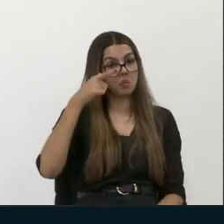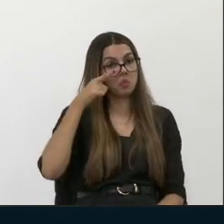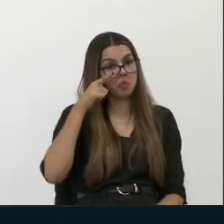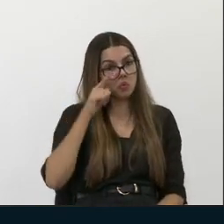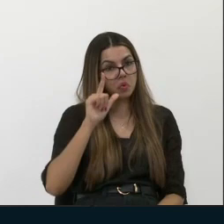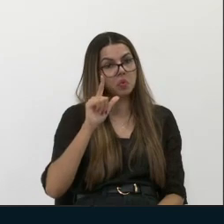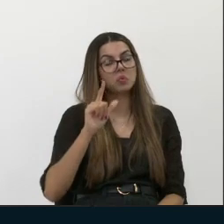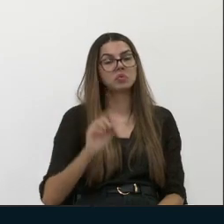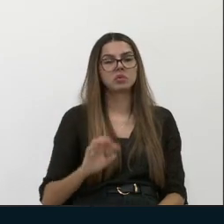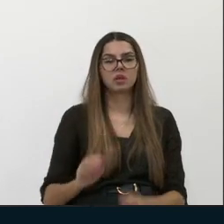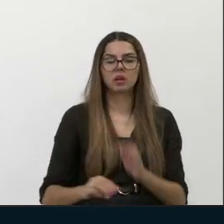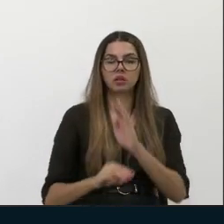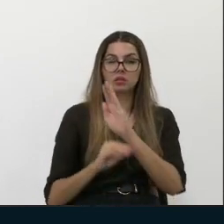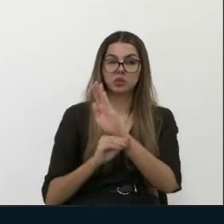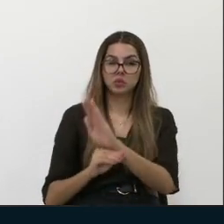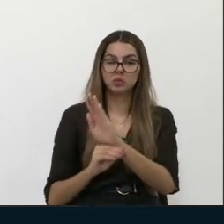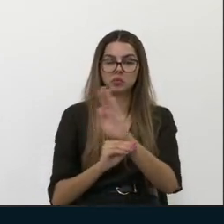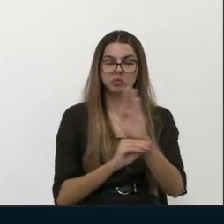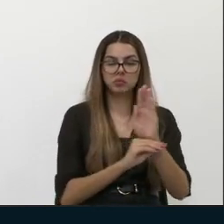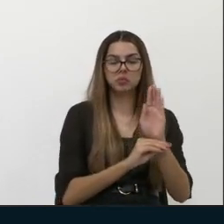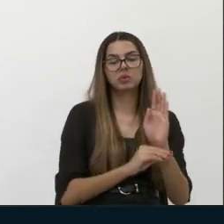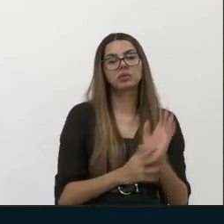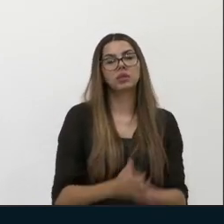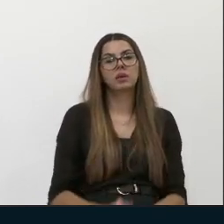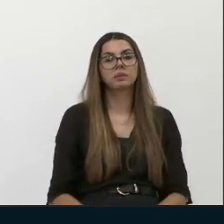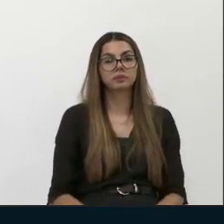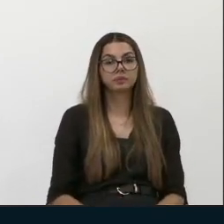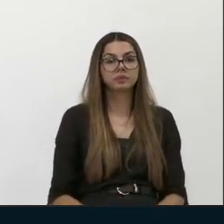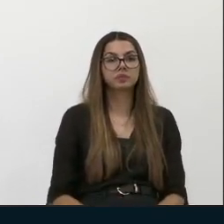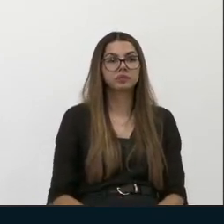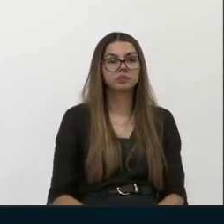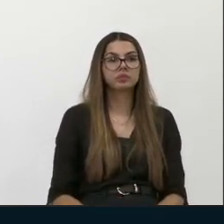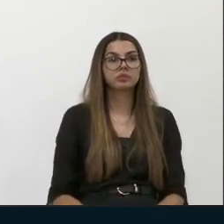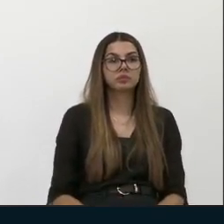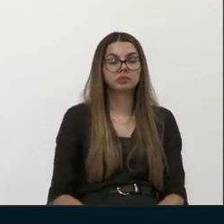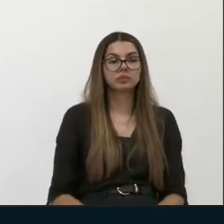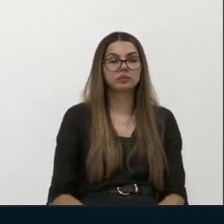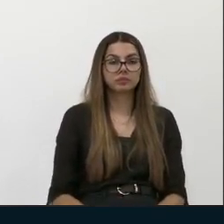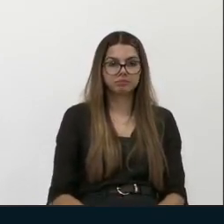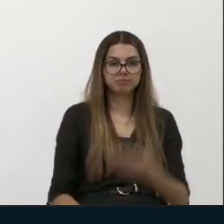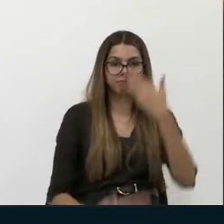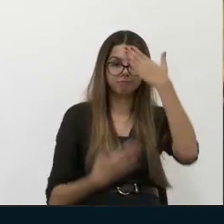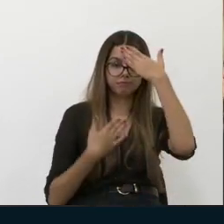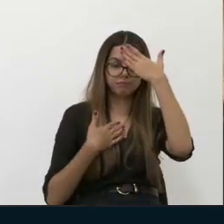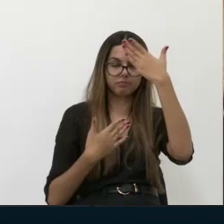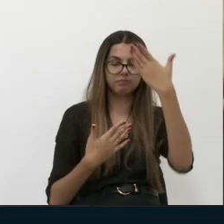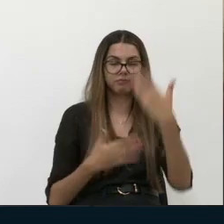sulistas esconderam. Incrível. Mas o Lula consegue tirar até arroz de sulista. Obrigado.